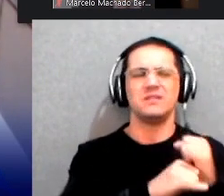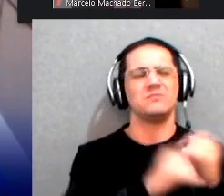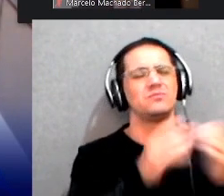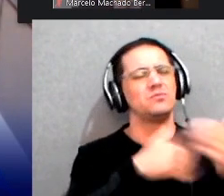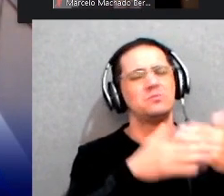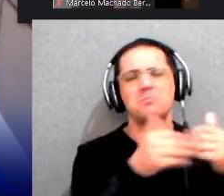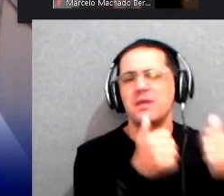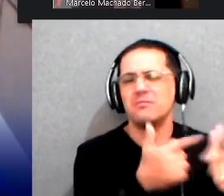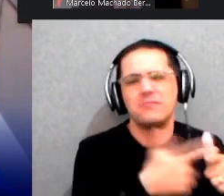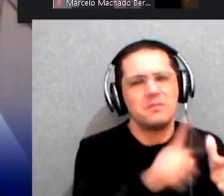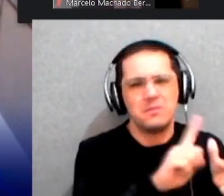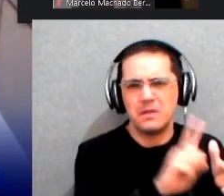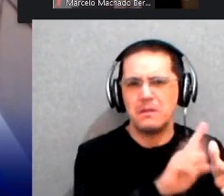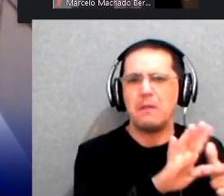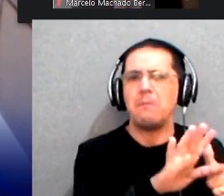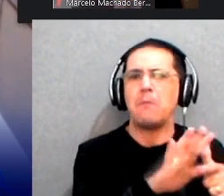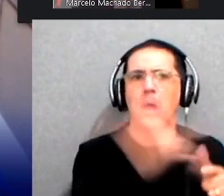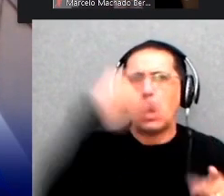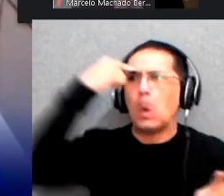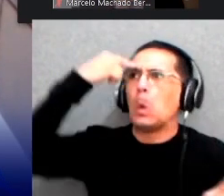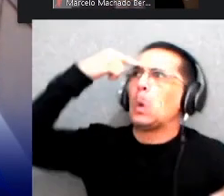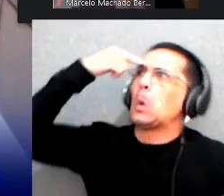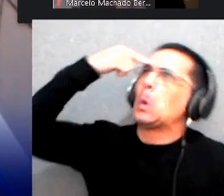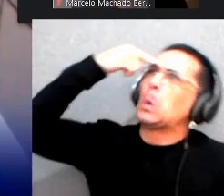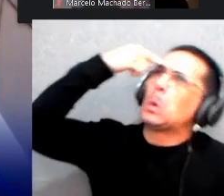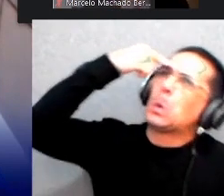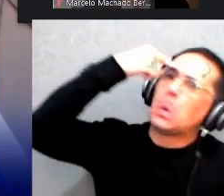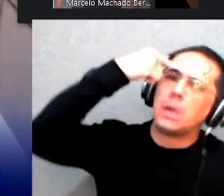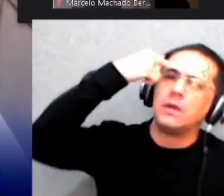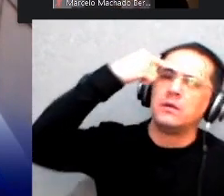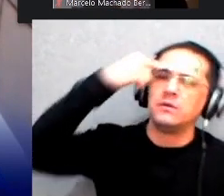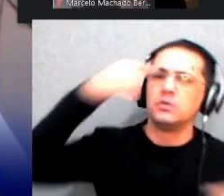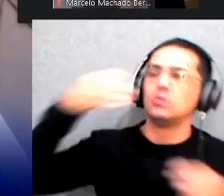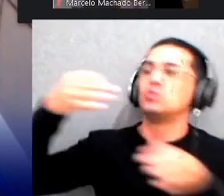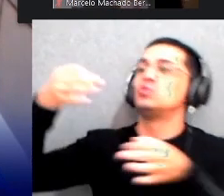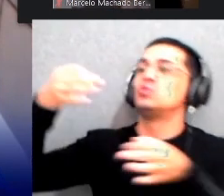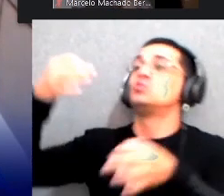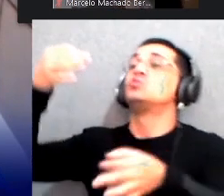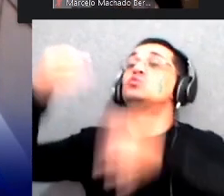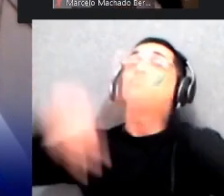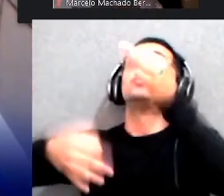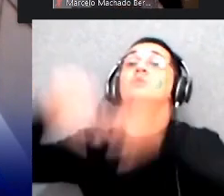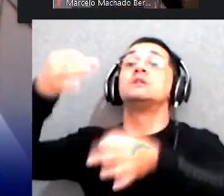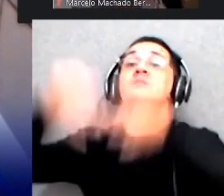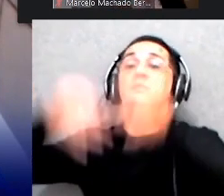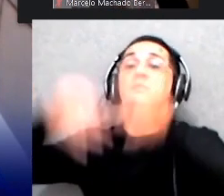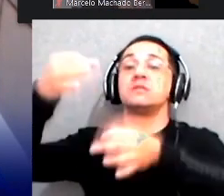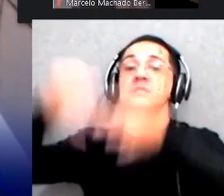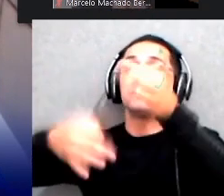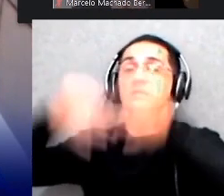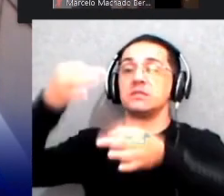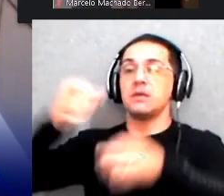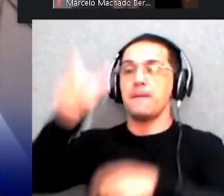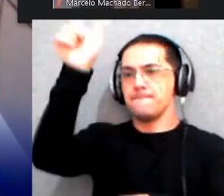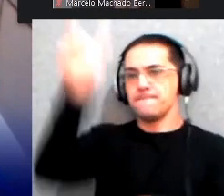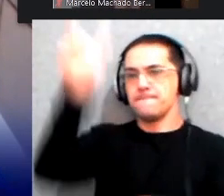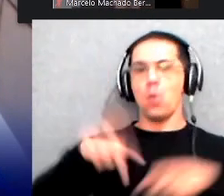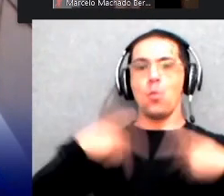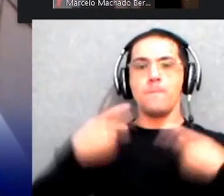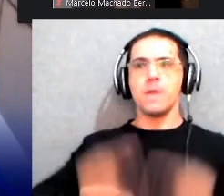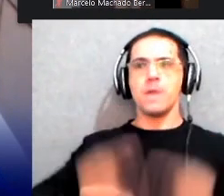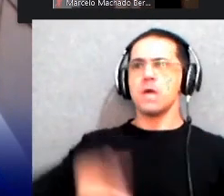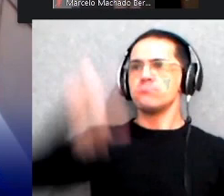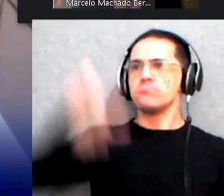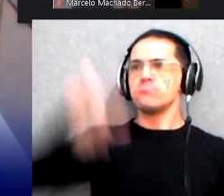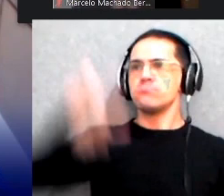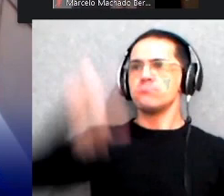não vamos chegar no ponto de substituir o juiz pelo Victor. Isso é algo que não se pode admitir. E